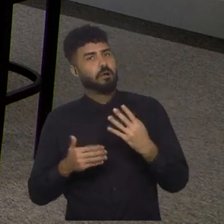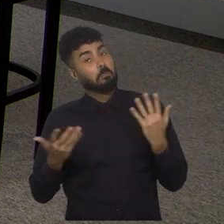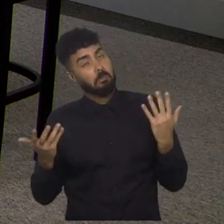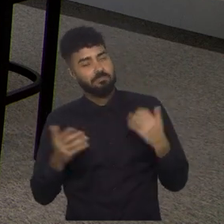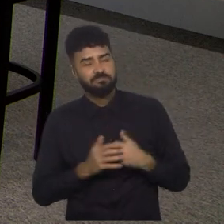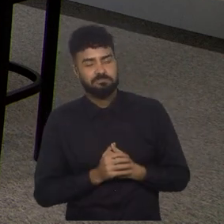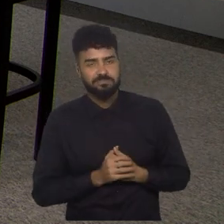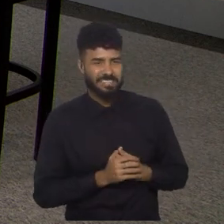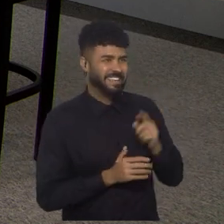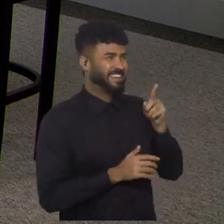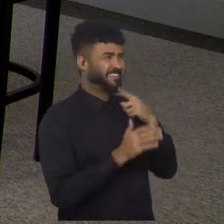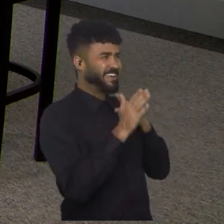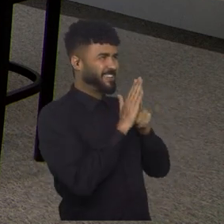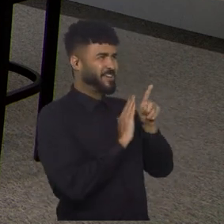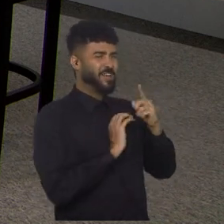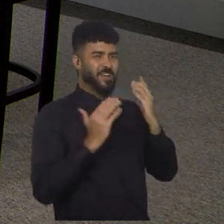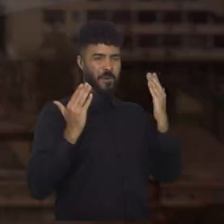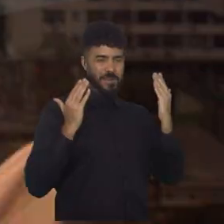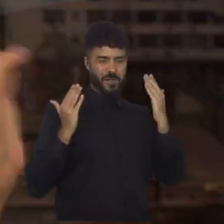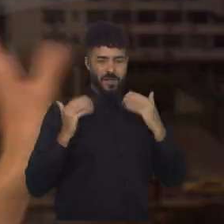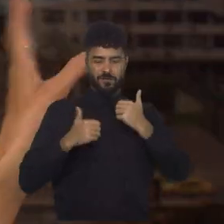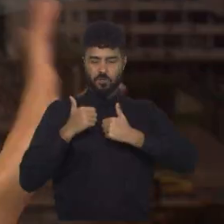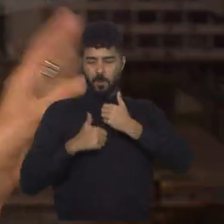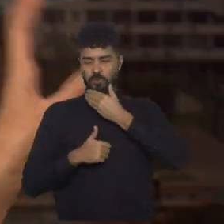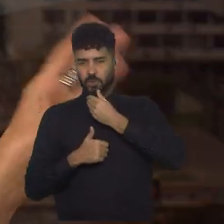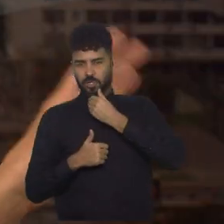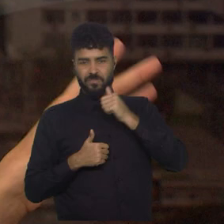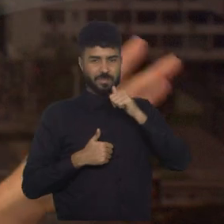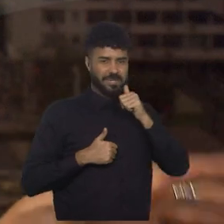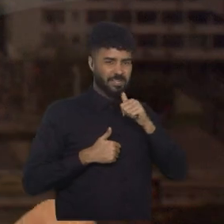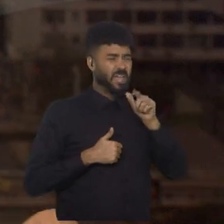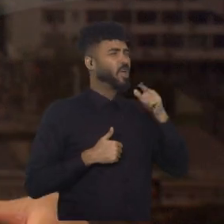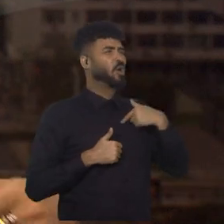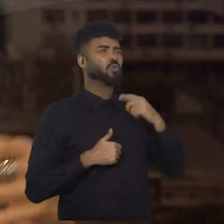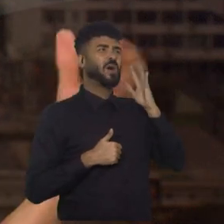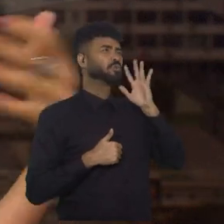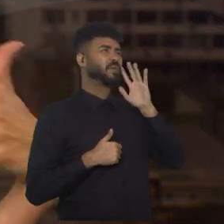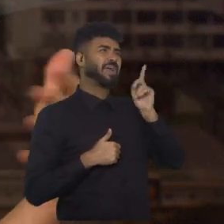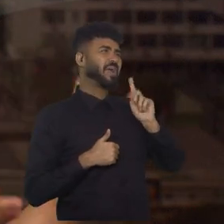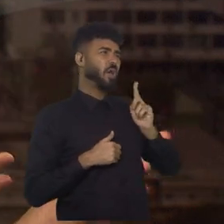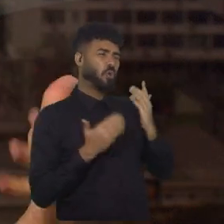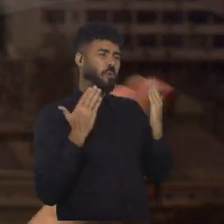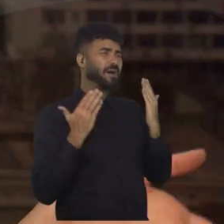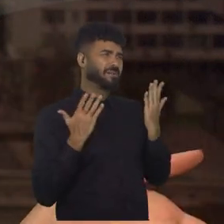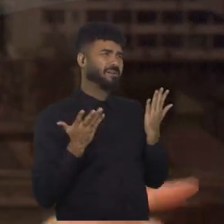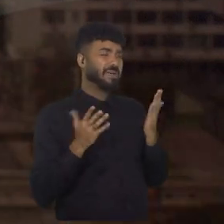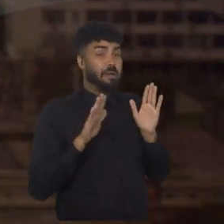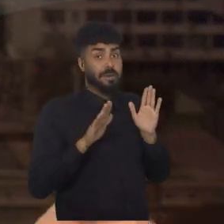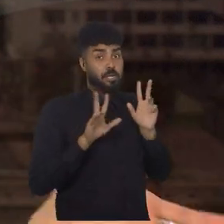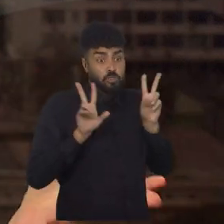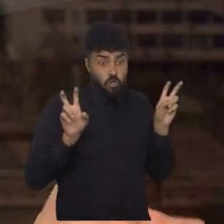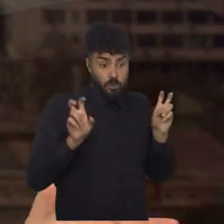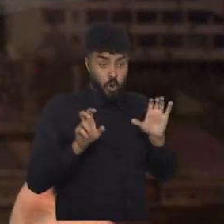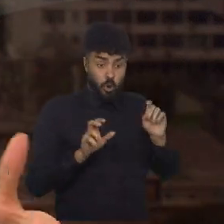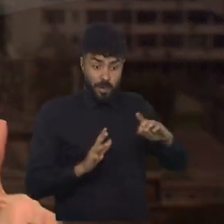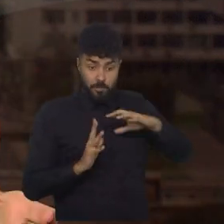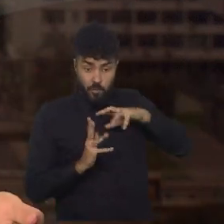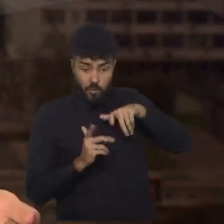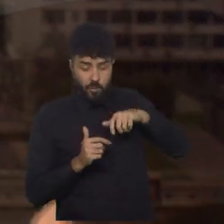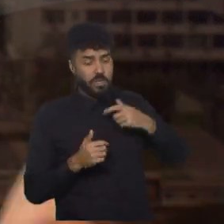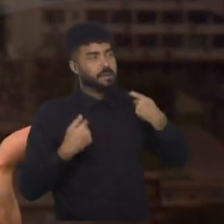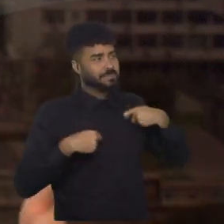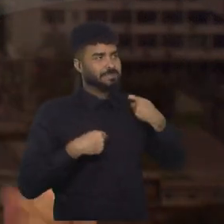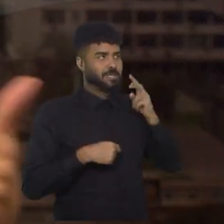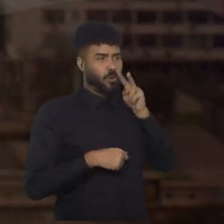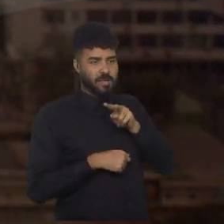do futebol italiano masculino com feminino. Eu acho que nunca é legal ficar comparando, não, mas é inevitável quando a gente fala de Copa do Mundo. E